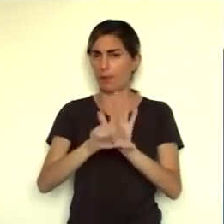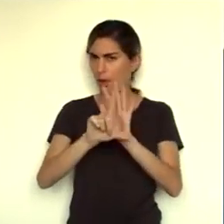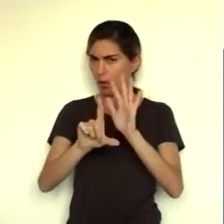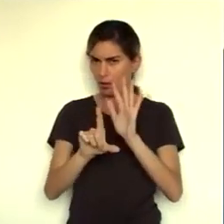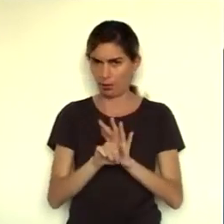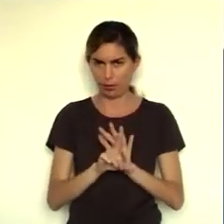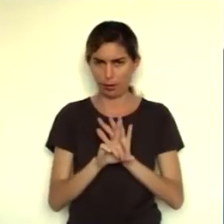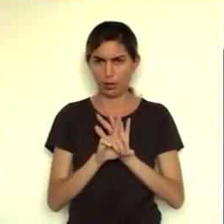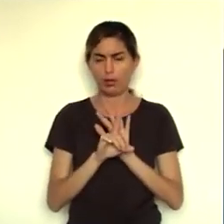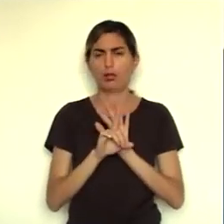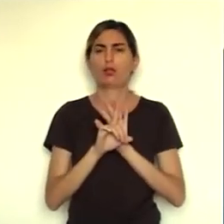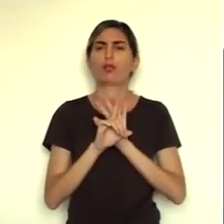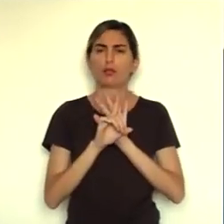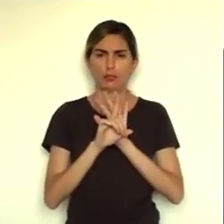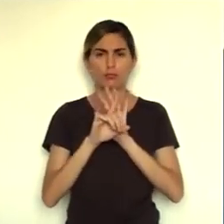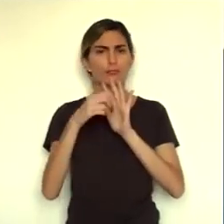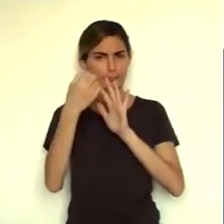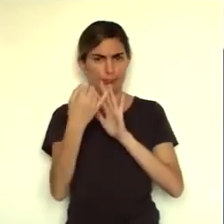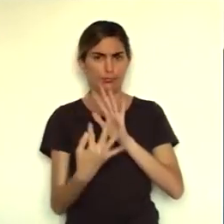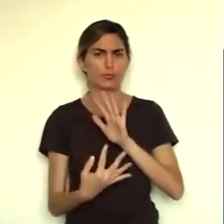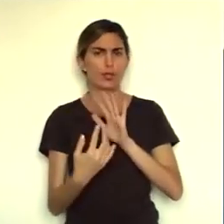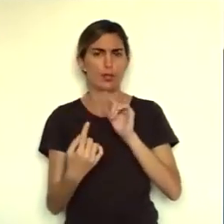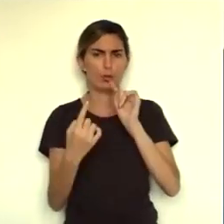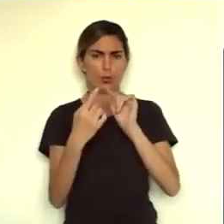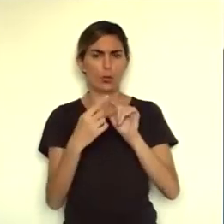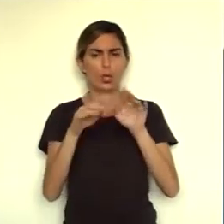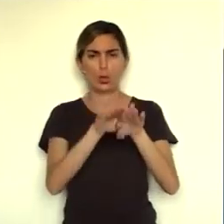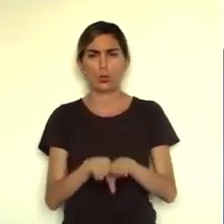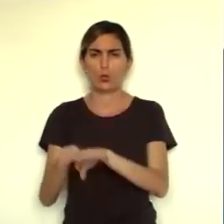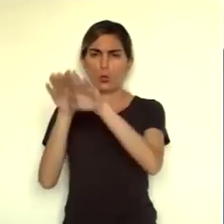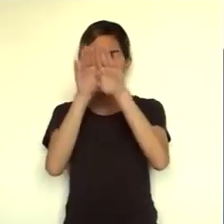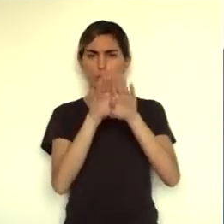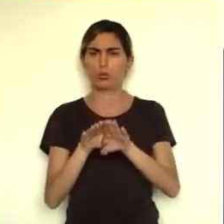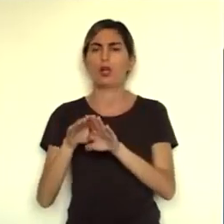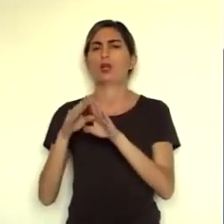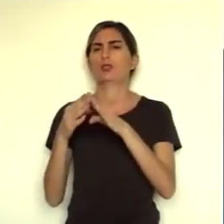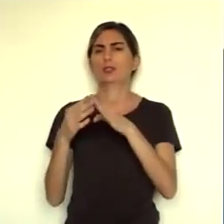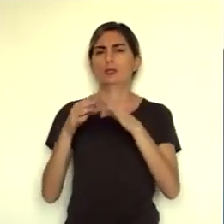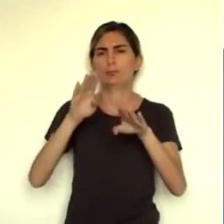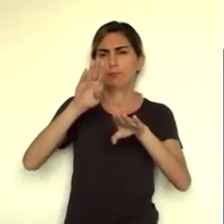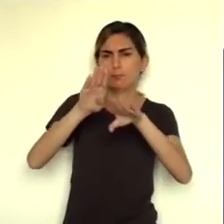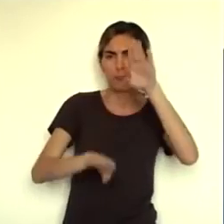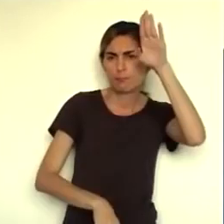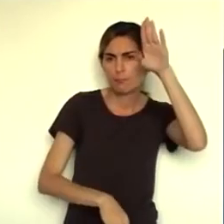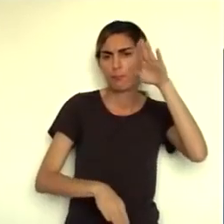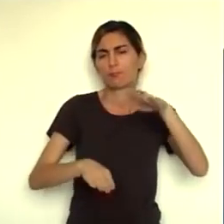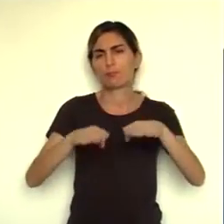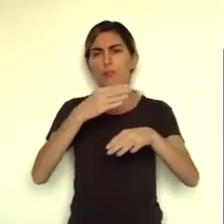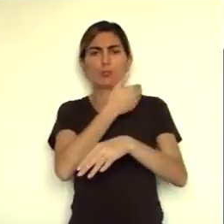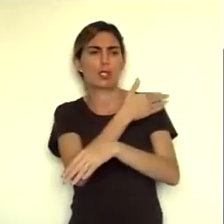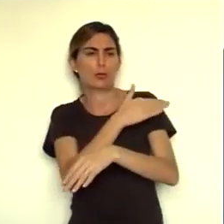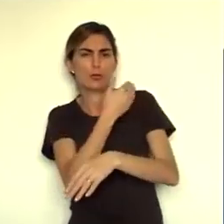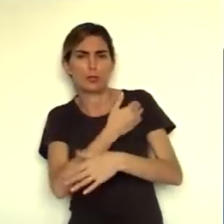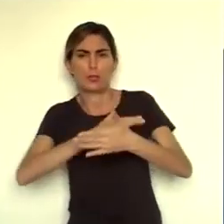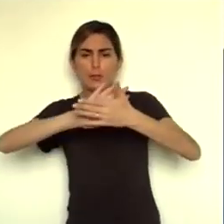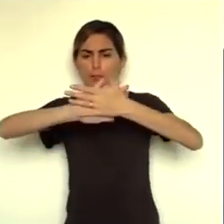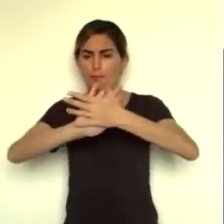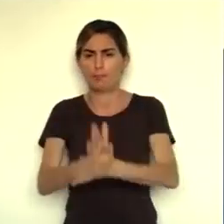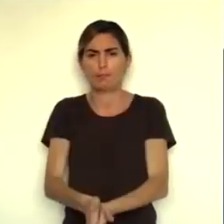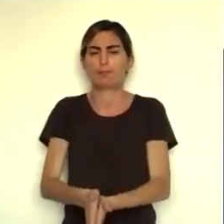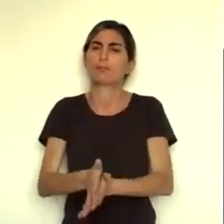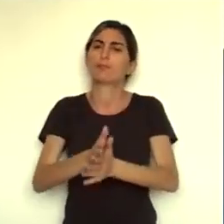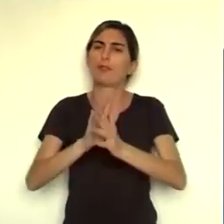vista da lei, essas questões ligadas à igualdade, à desigualdade, a